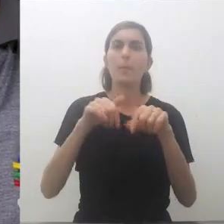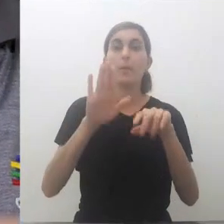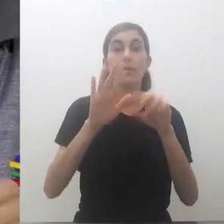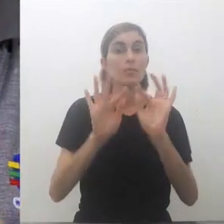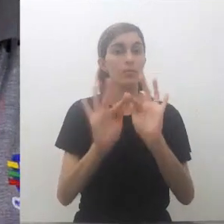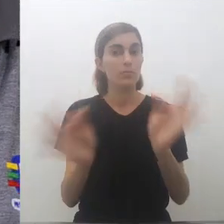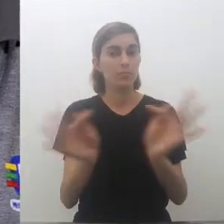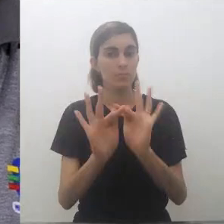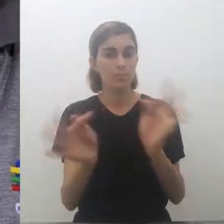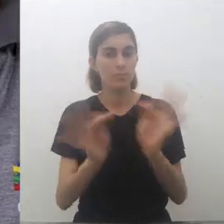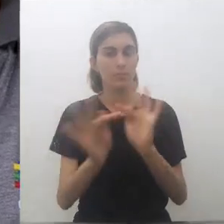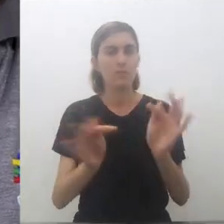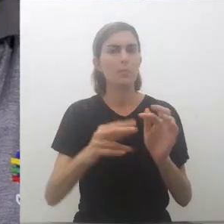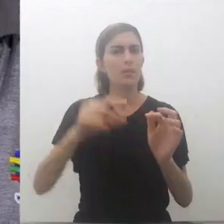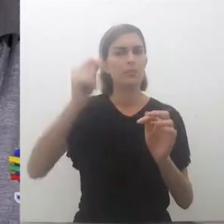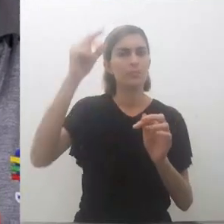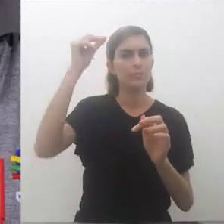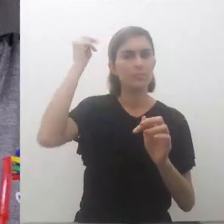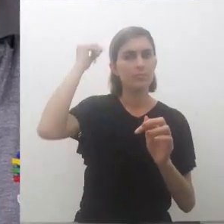a mais antiga,